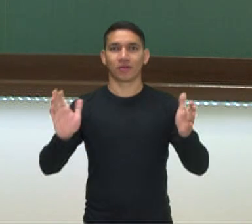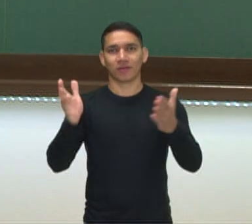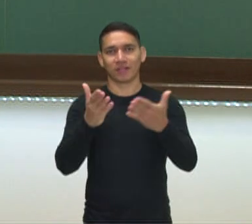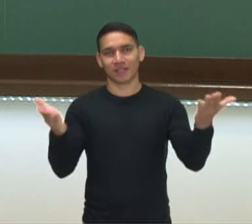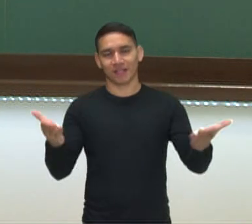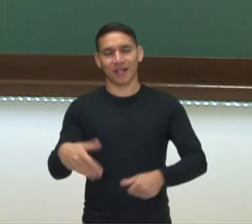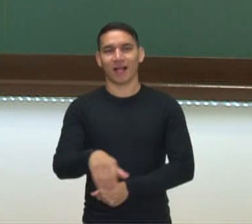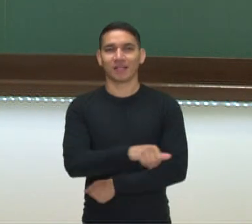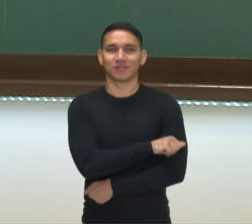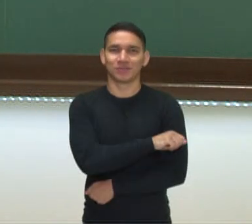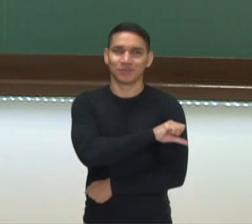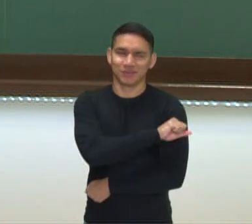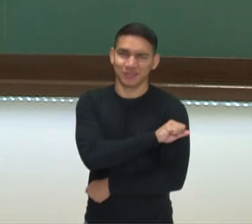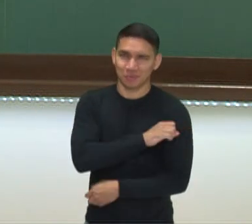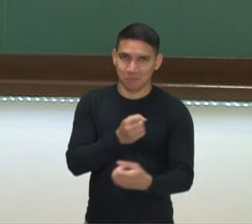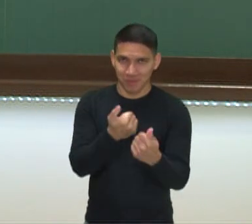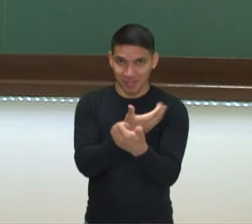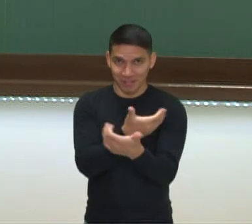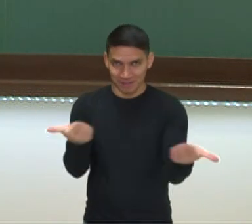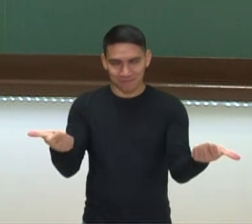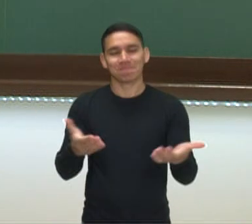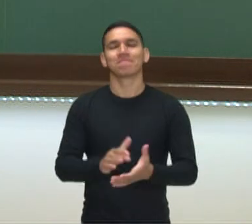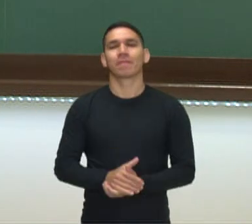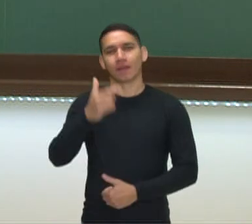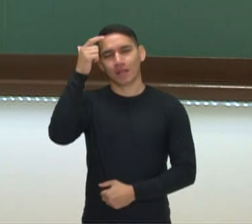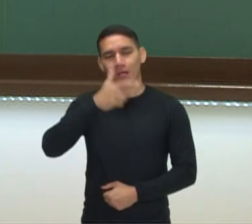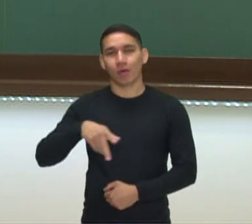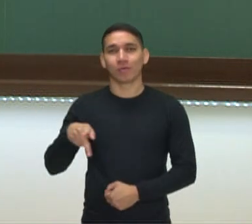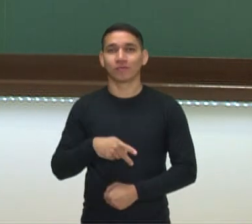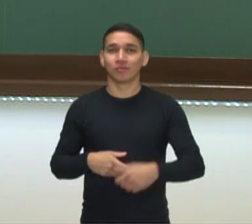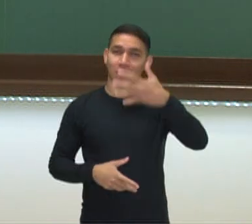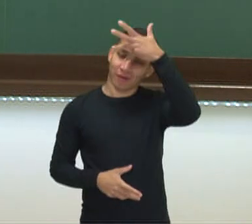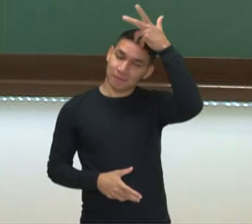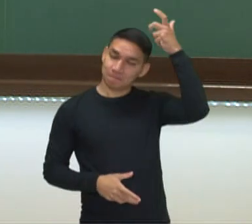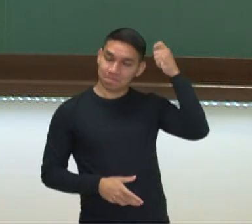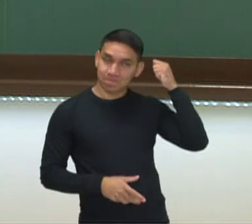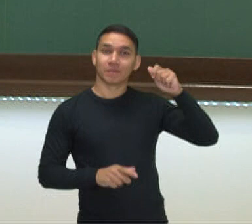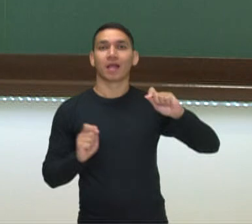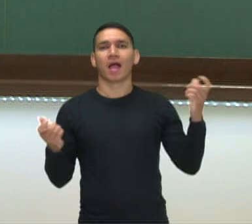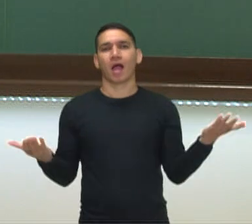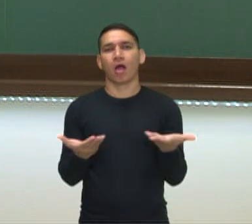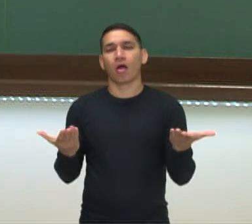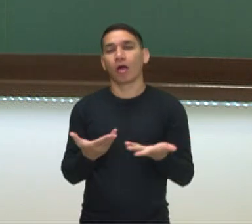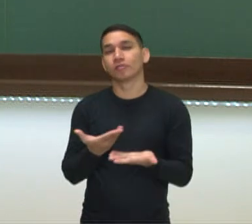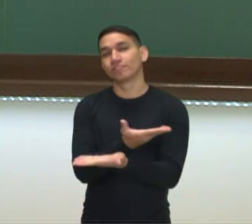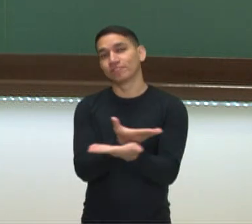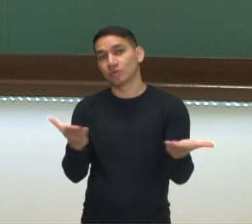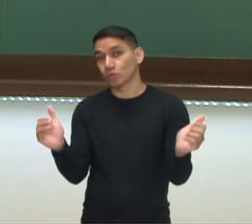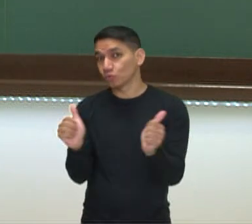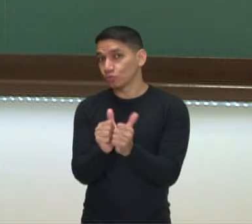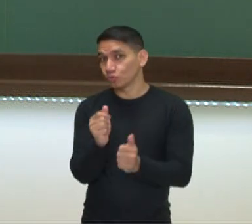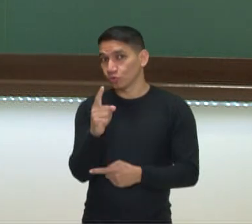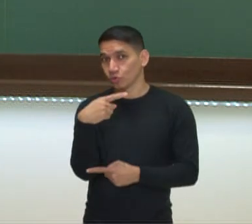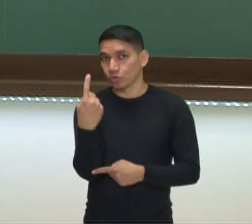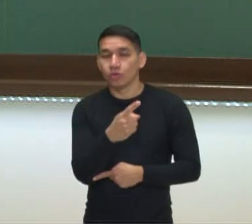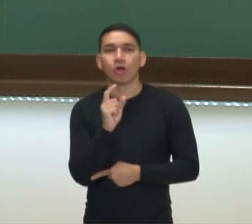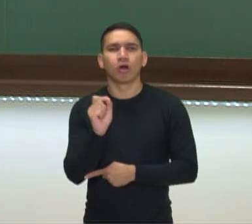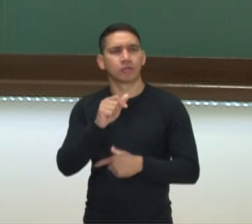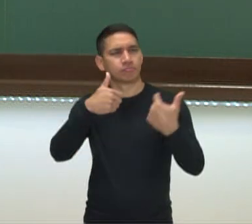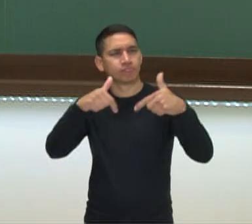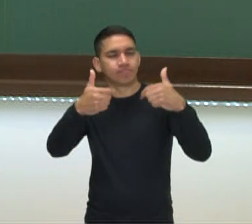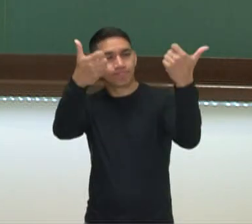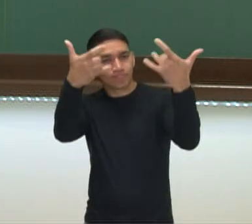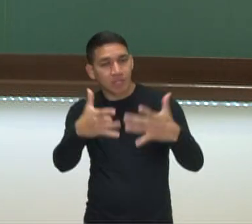Olá, pessoal do oitavo ano, tudo bem com vocês? Eu sou a professora Arabel e estou aqui com vocês para juntos trabalharmos